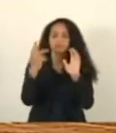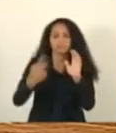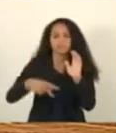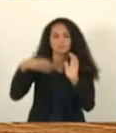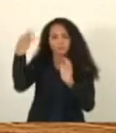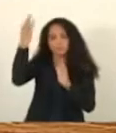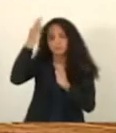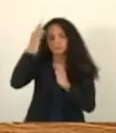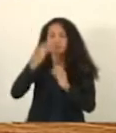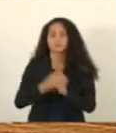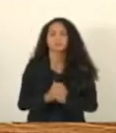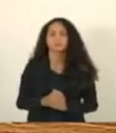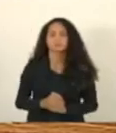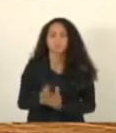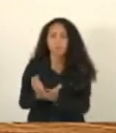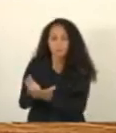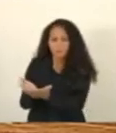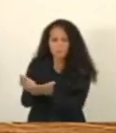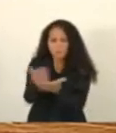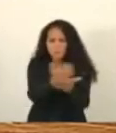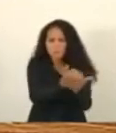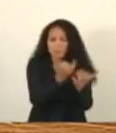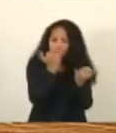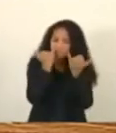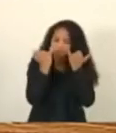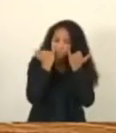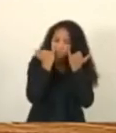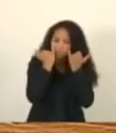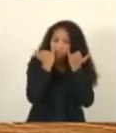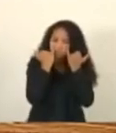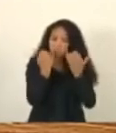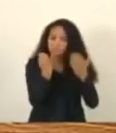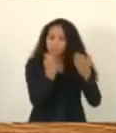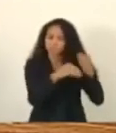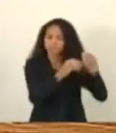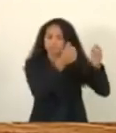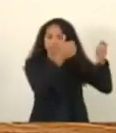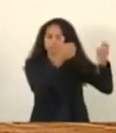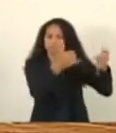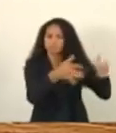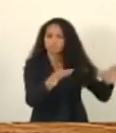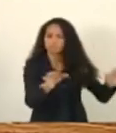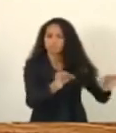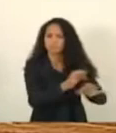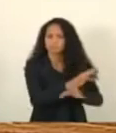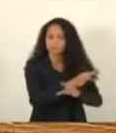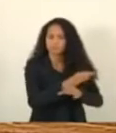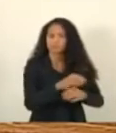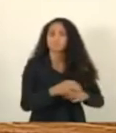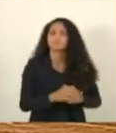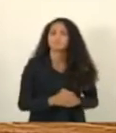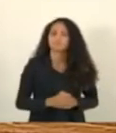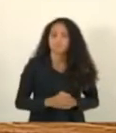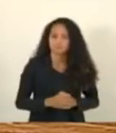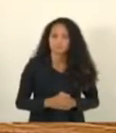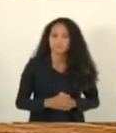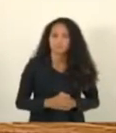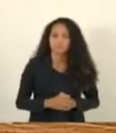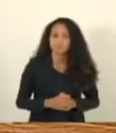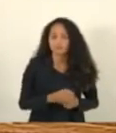Essas informações são processadas imediatamente e aliadas